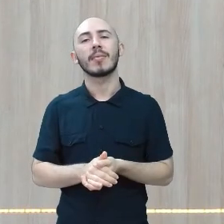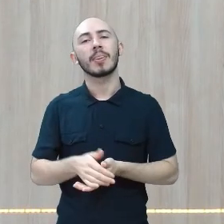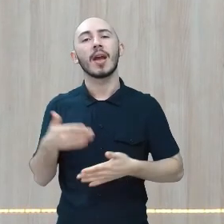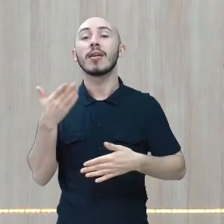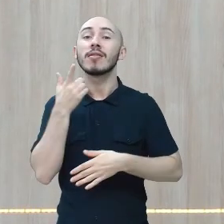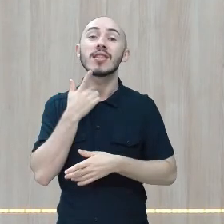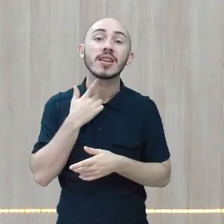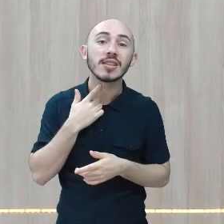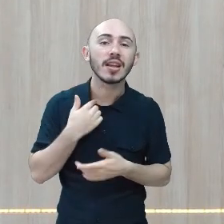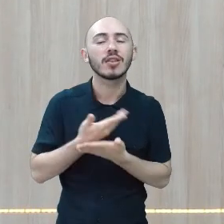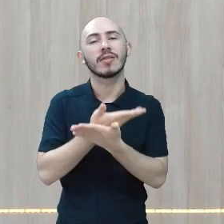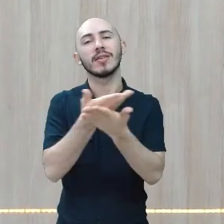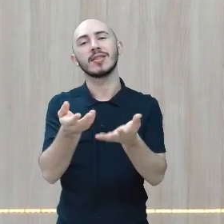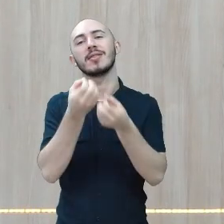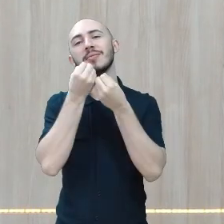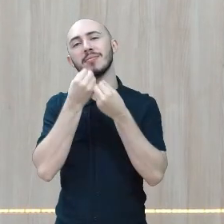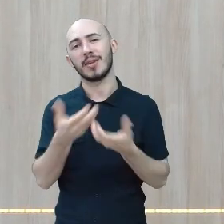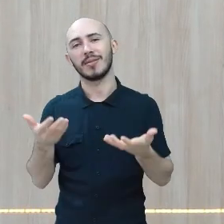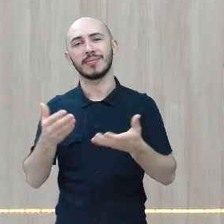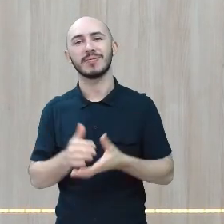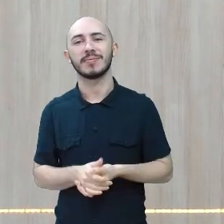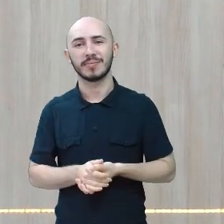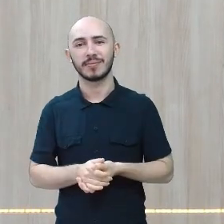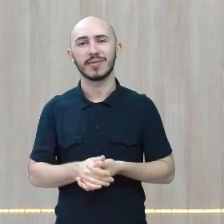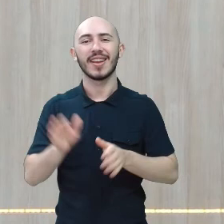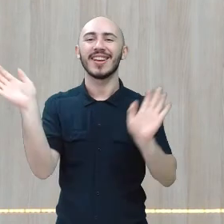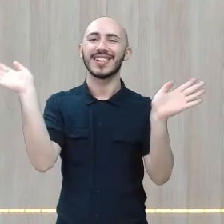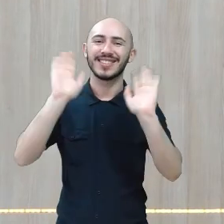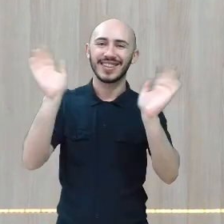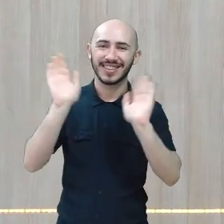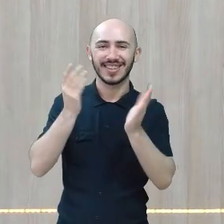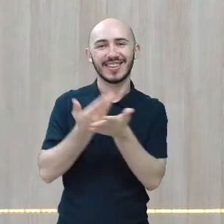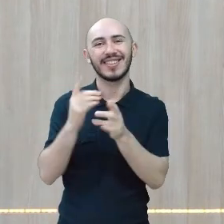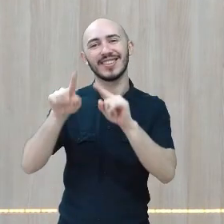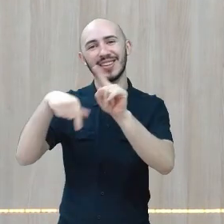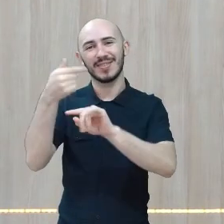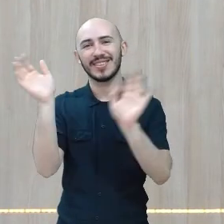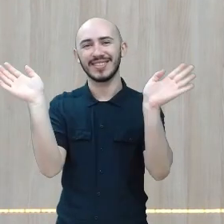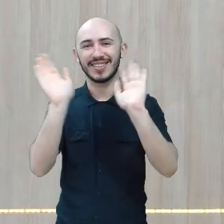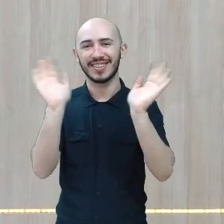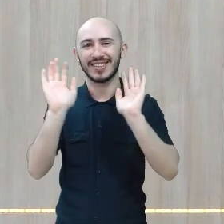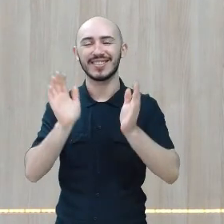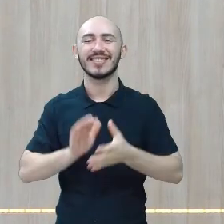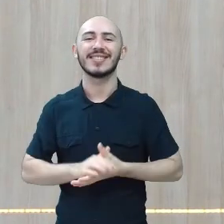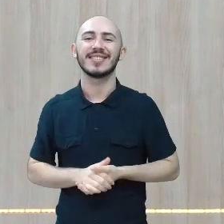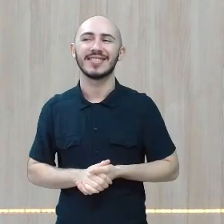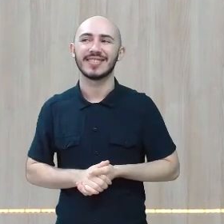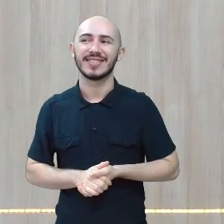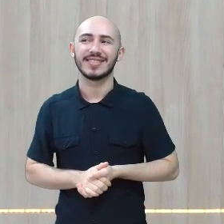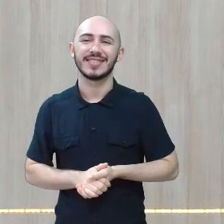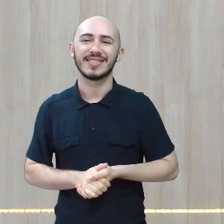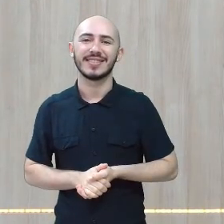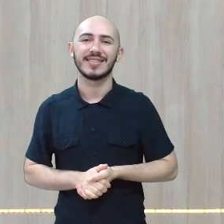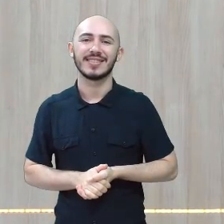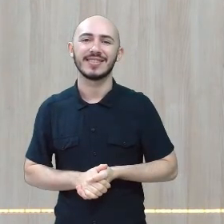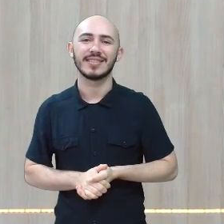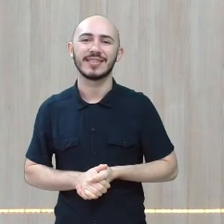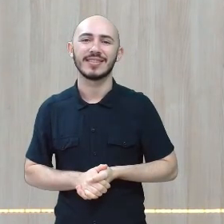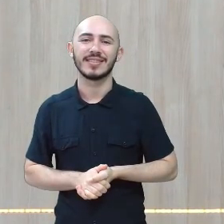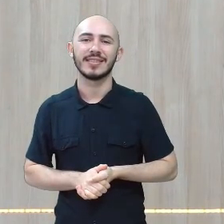desejo é que vocês estejam bem. Então, até a próxima. Até mais.